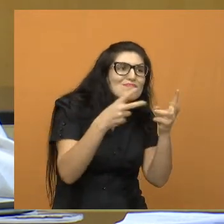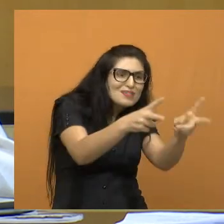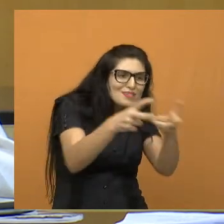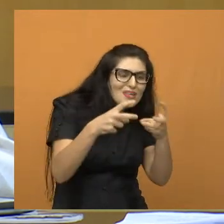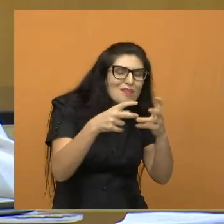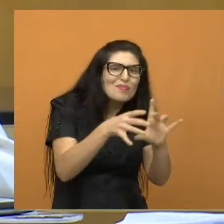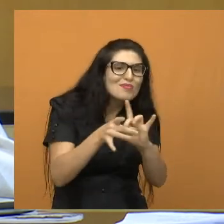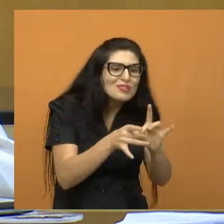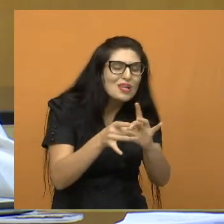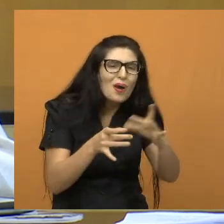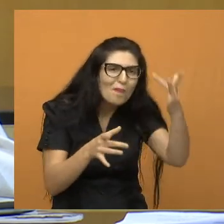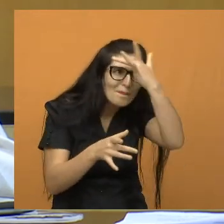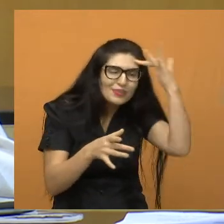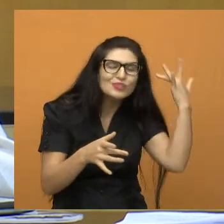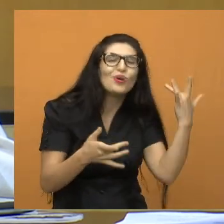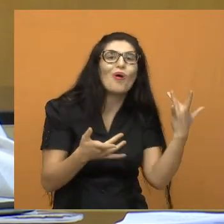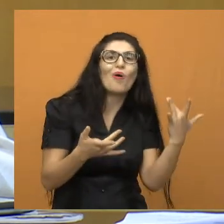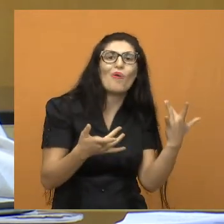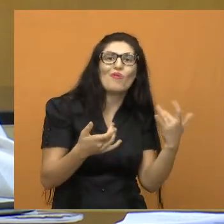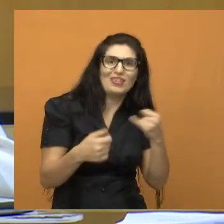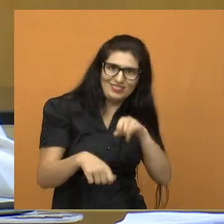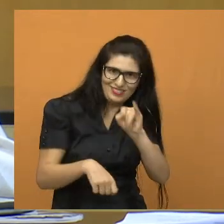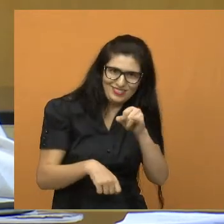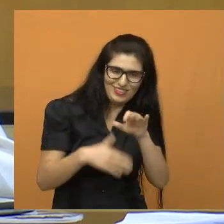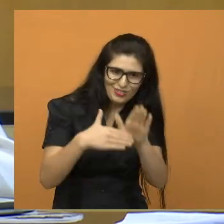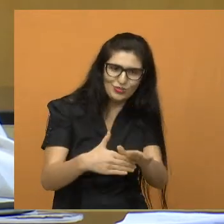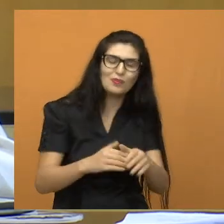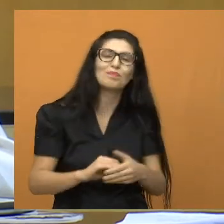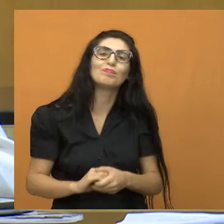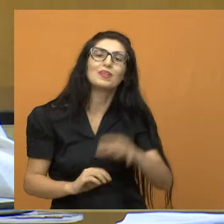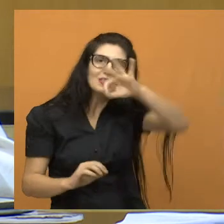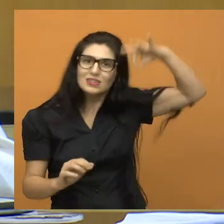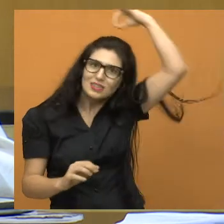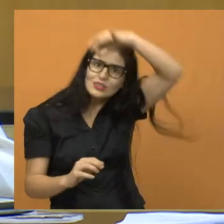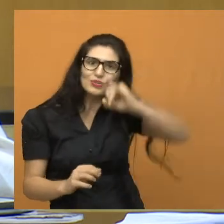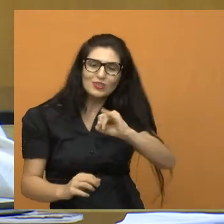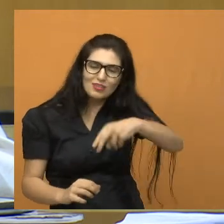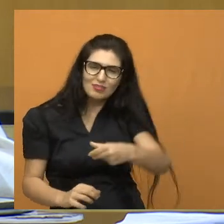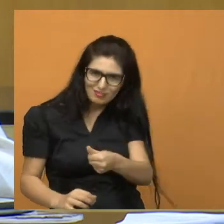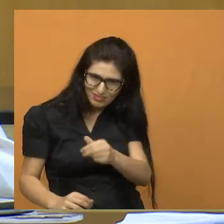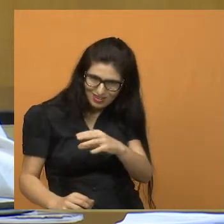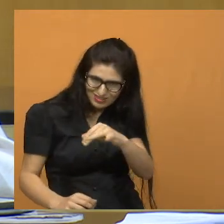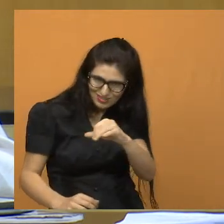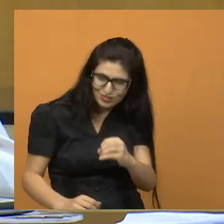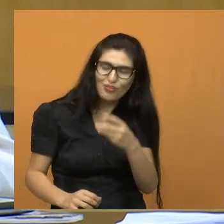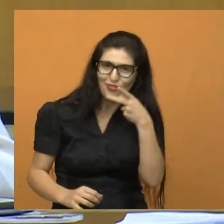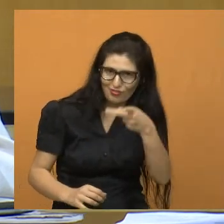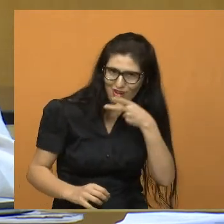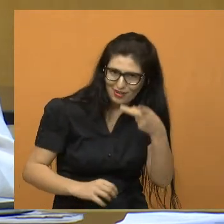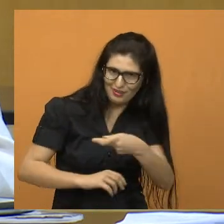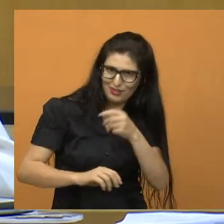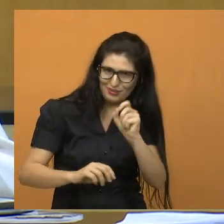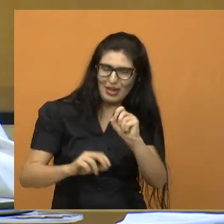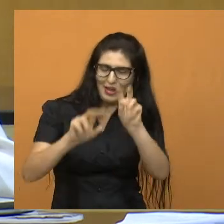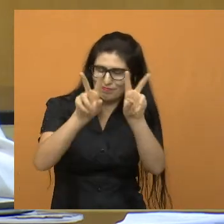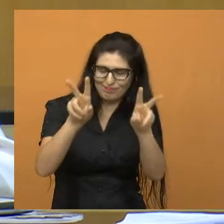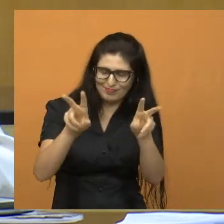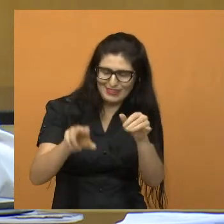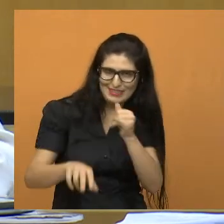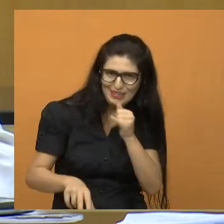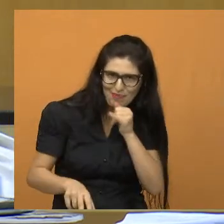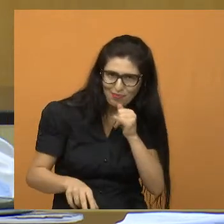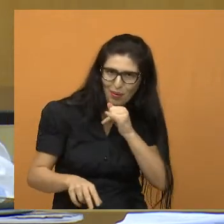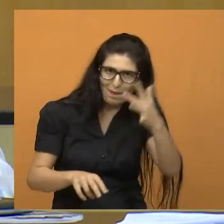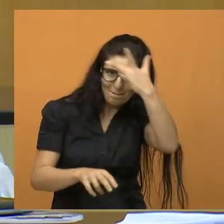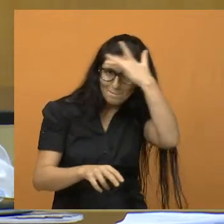mais as coisas belas e bonitas. Santo Inácio diz assim: o cristão, e aqui estou falando principalmente